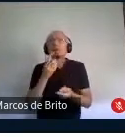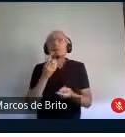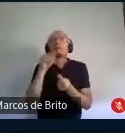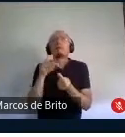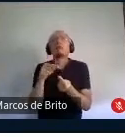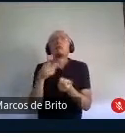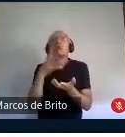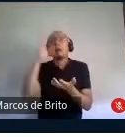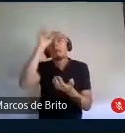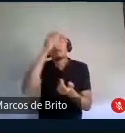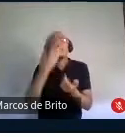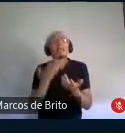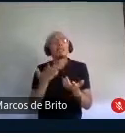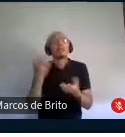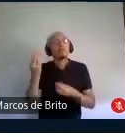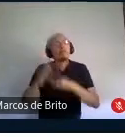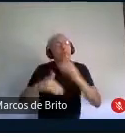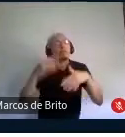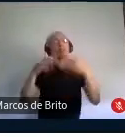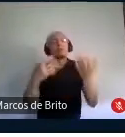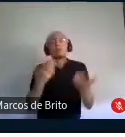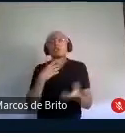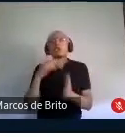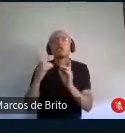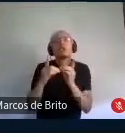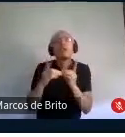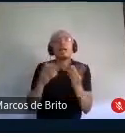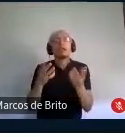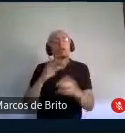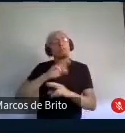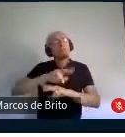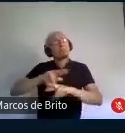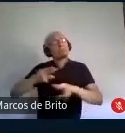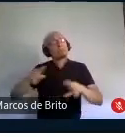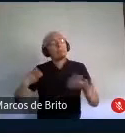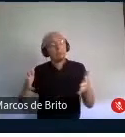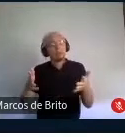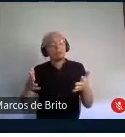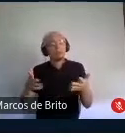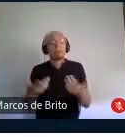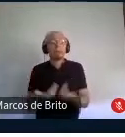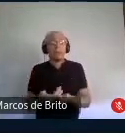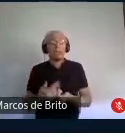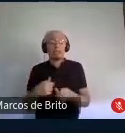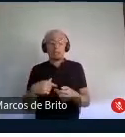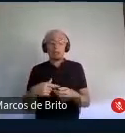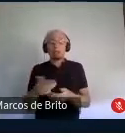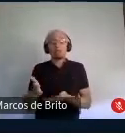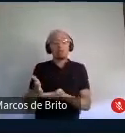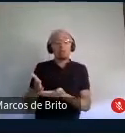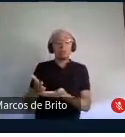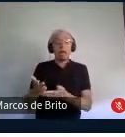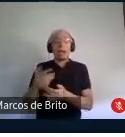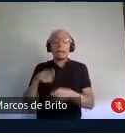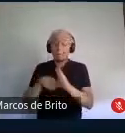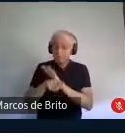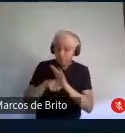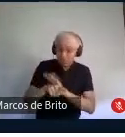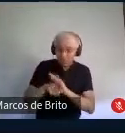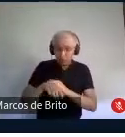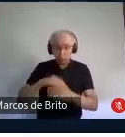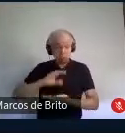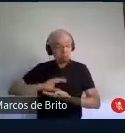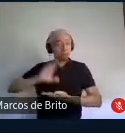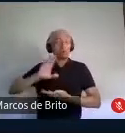tarefas, unidades didáticas e por aí vai. E as contribuições dessa pesquisa foram muitas. Para o CAIS,